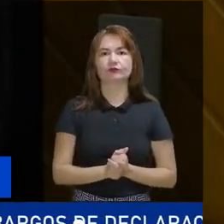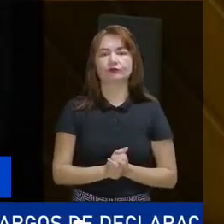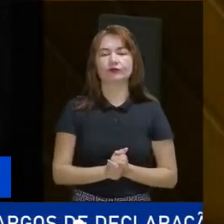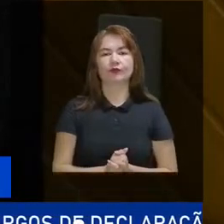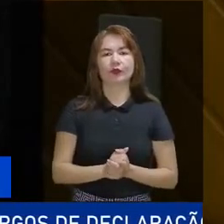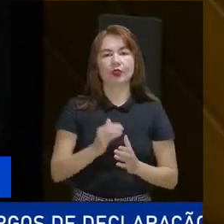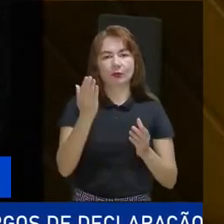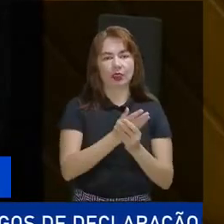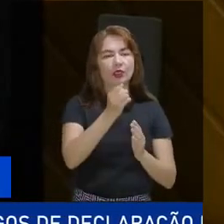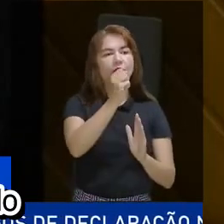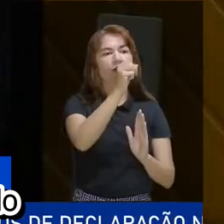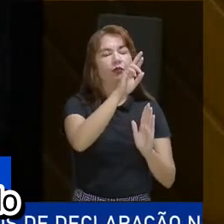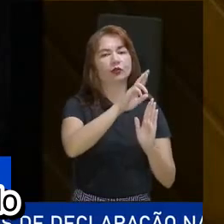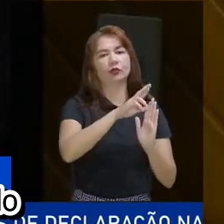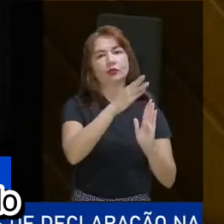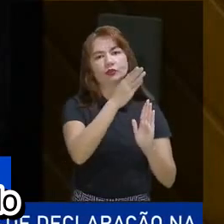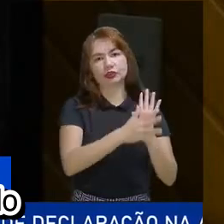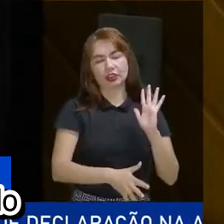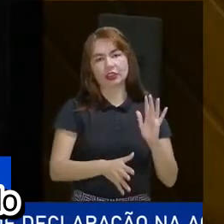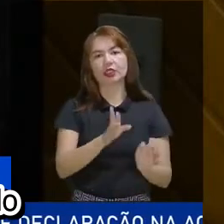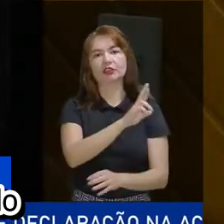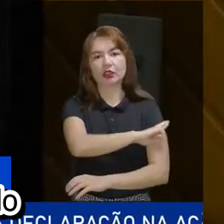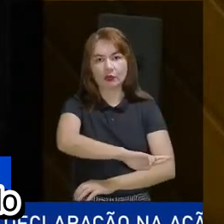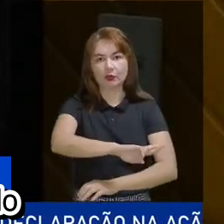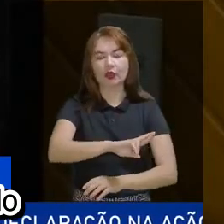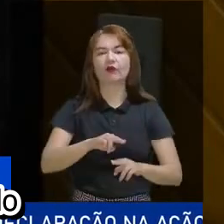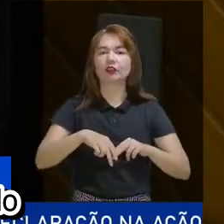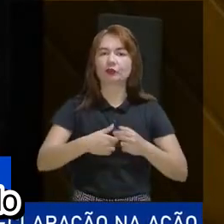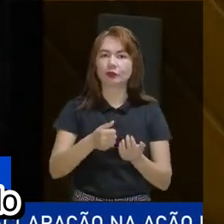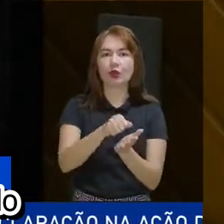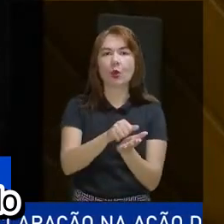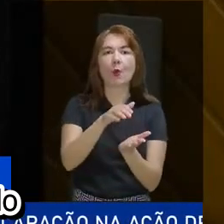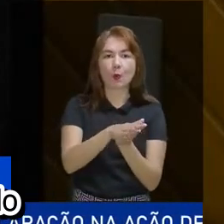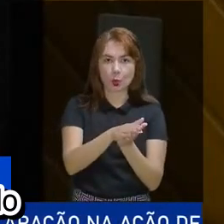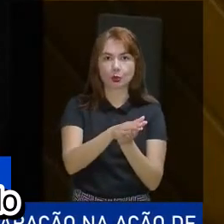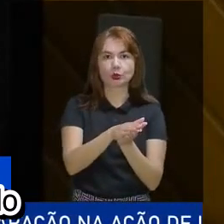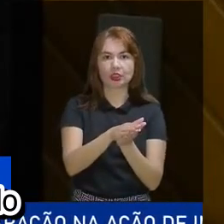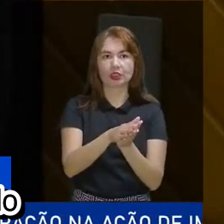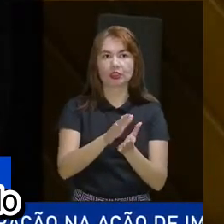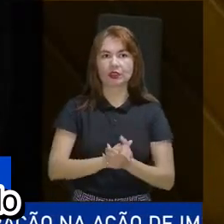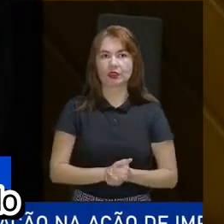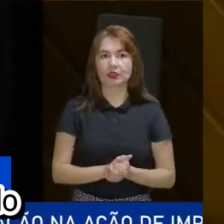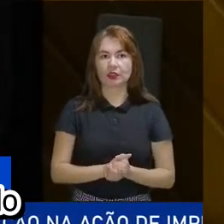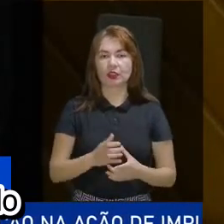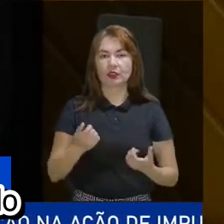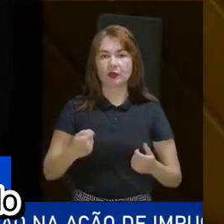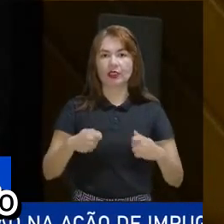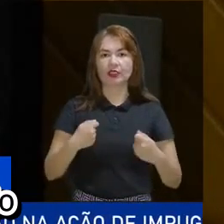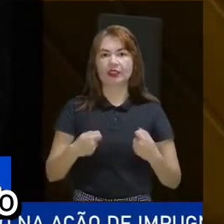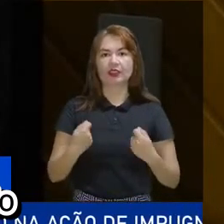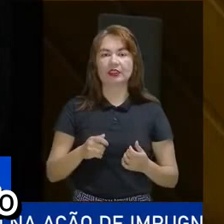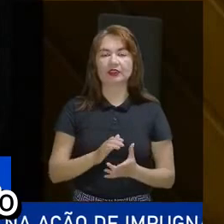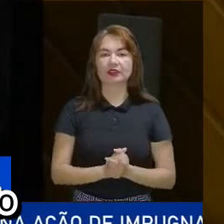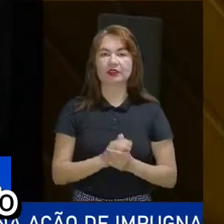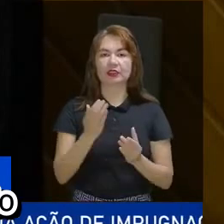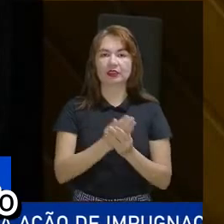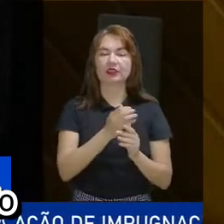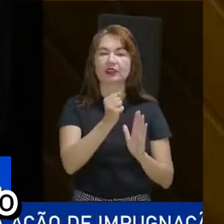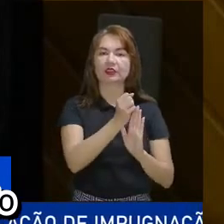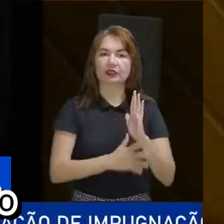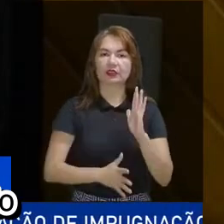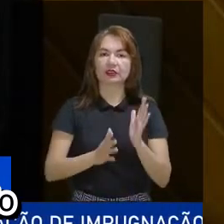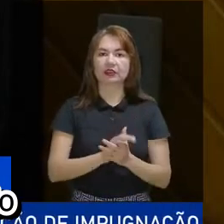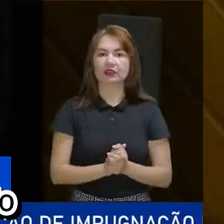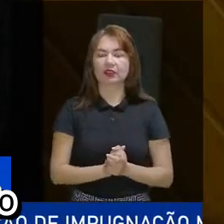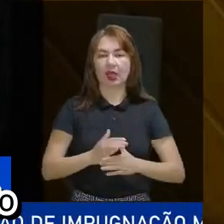presentes embargos. No tocante à aplicação da multa requerida pelo embargado, em que, se tratando dos primeiros embargos, não viluba o